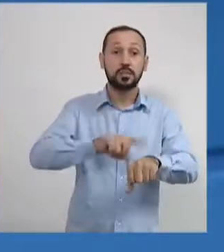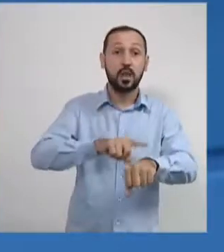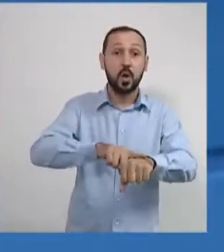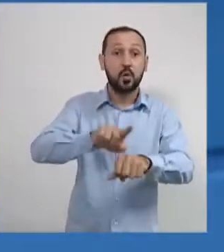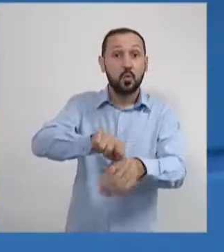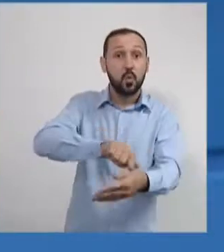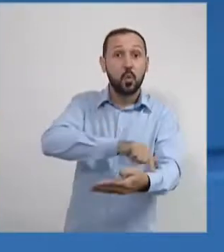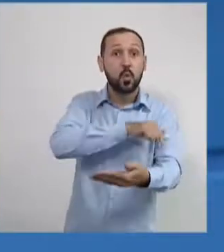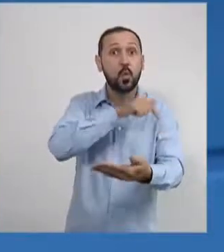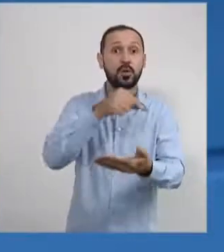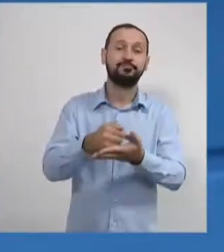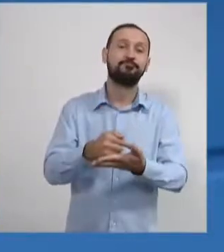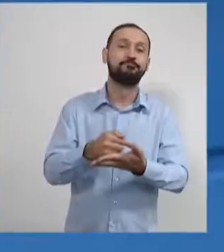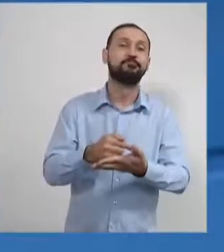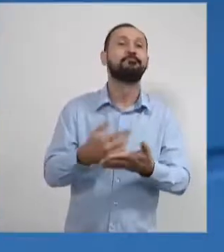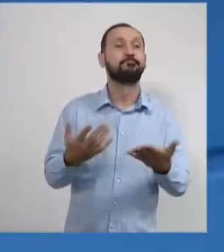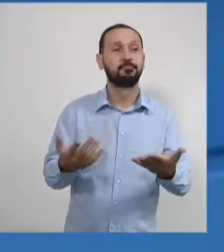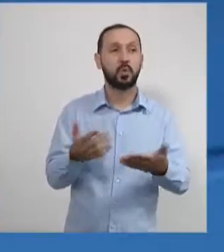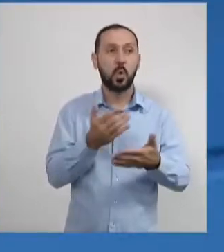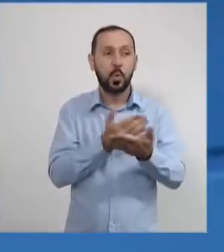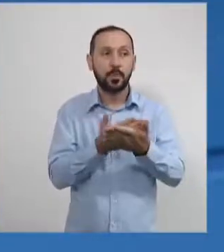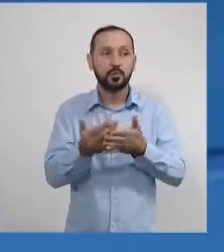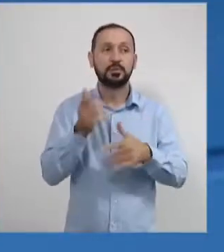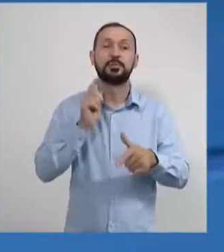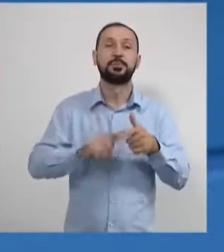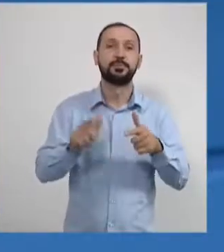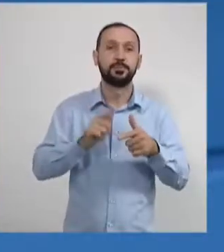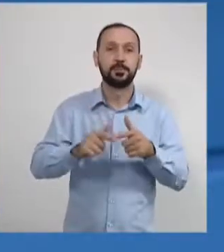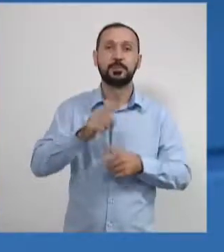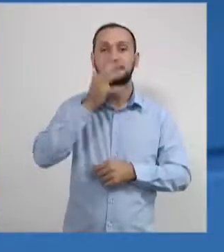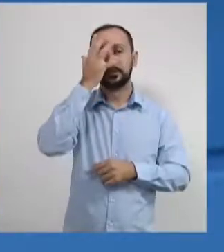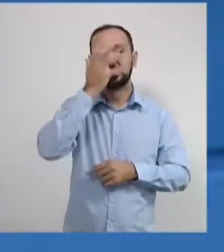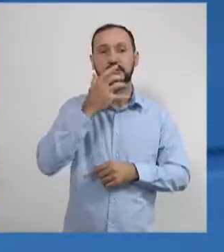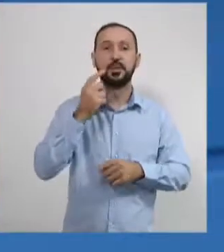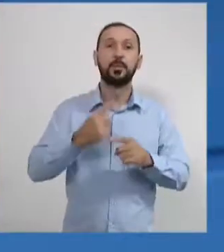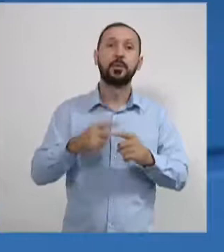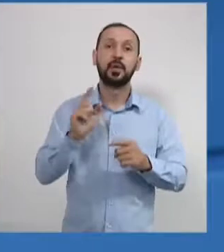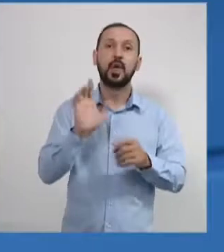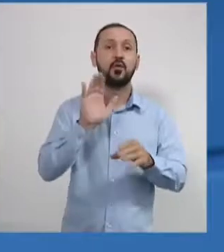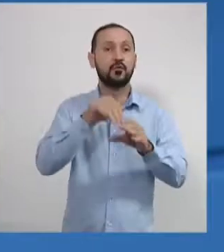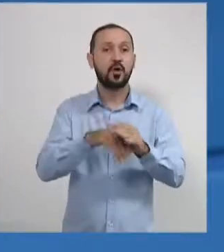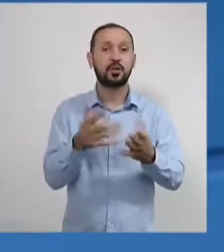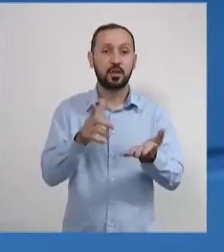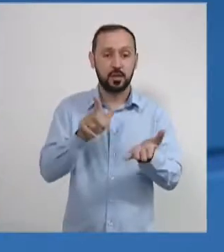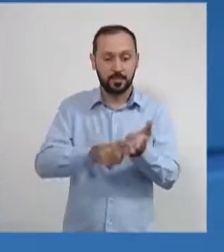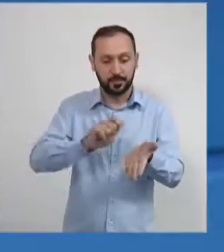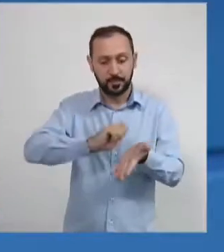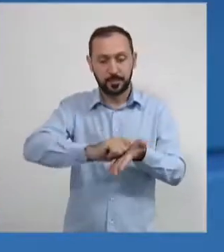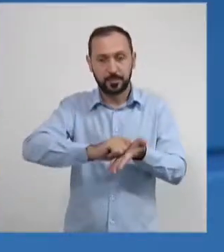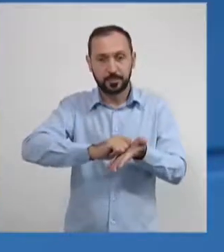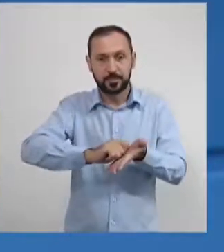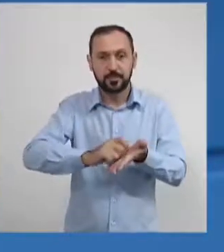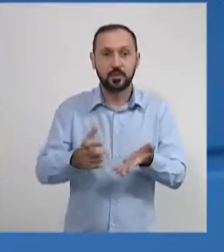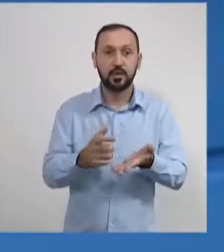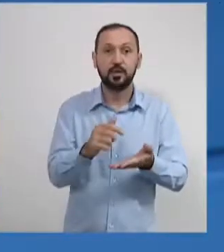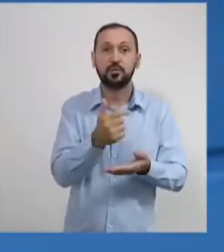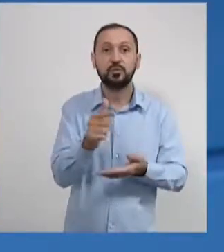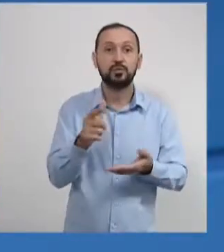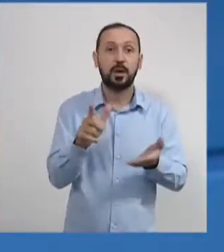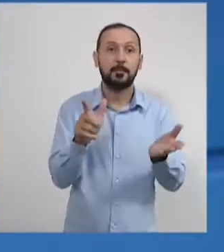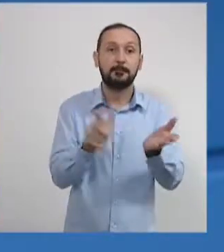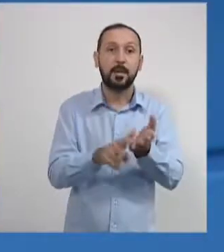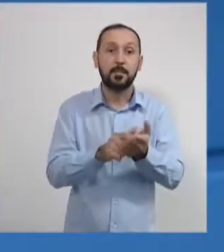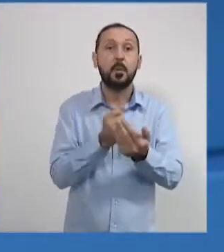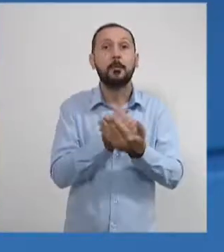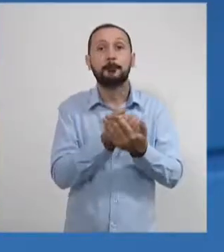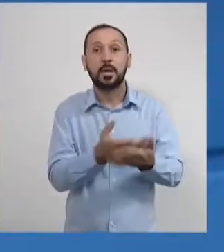véspera isso. E obviamente que causou um transtorno muito grande, porque aí o voto era manual, chegou na hora, não tinha cédula para